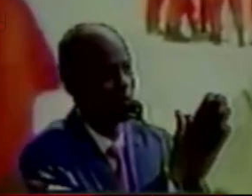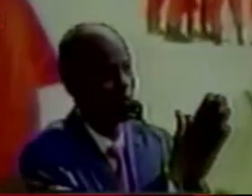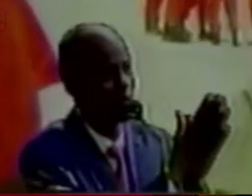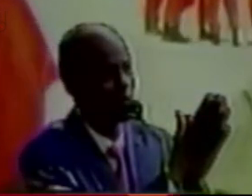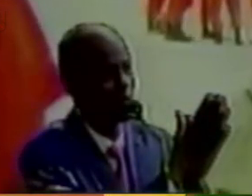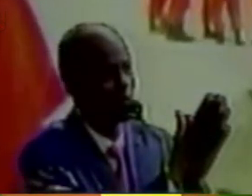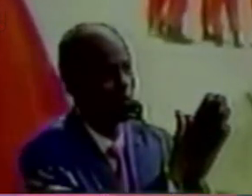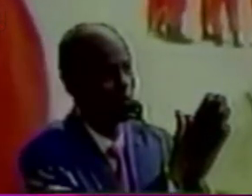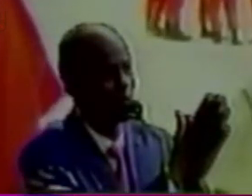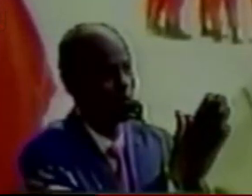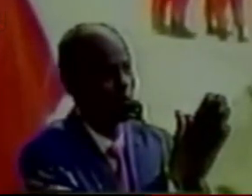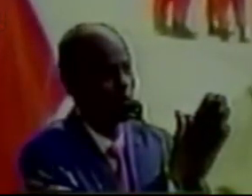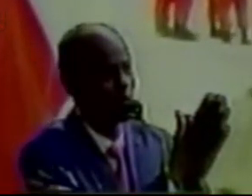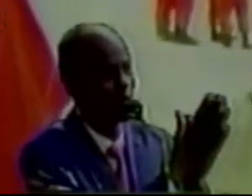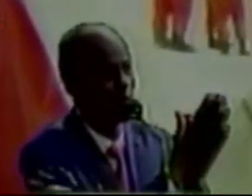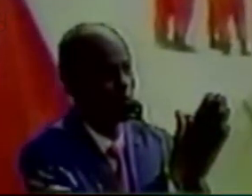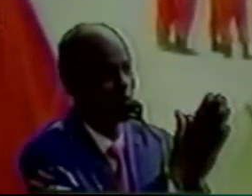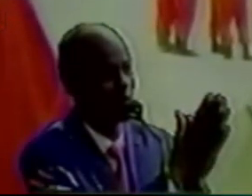grande missão